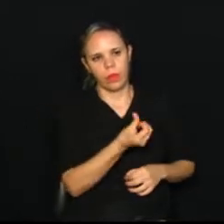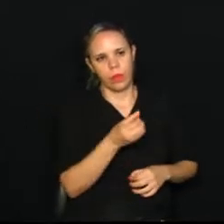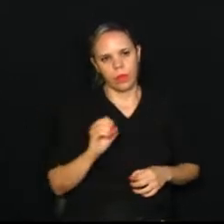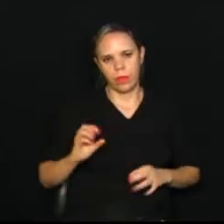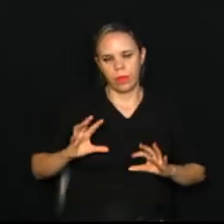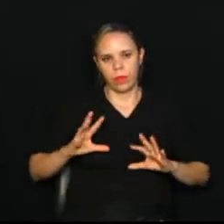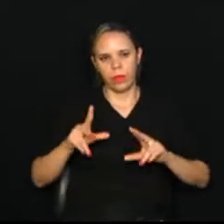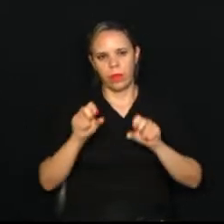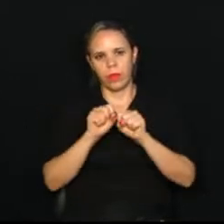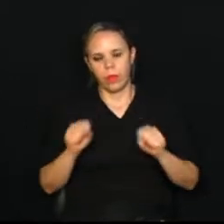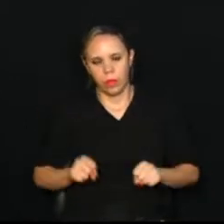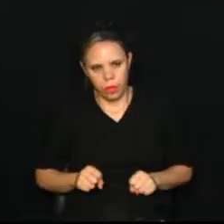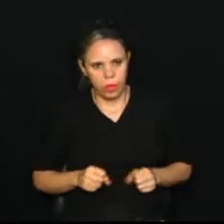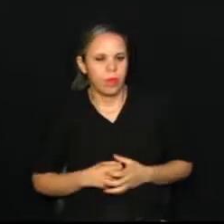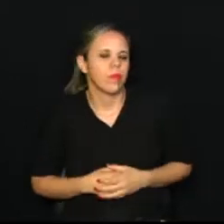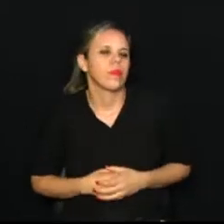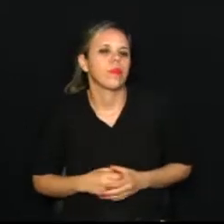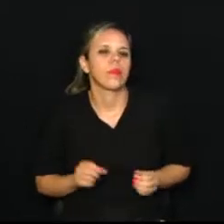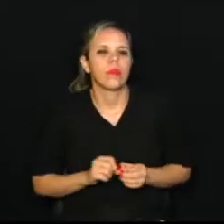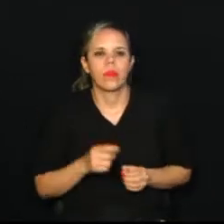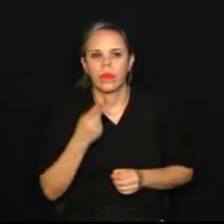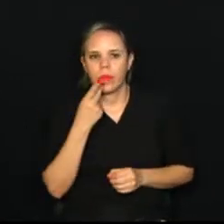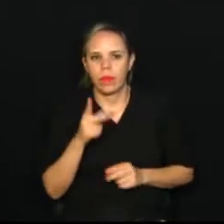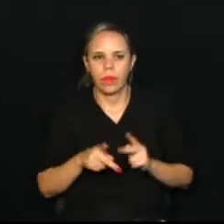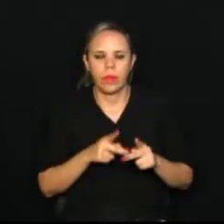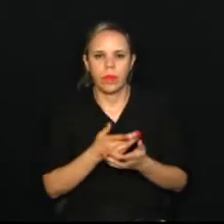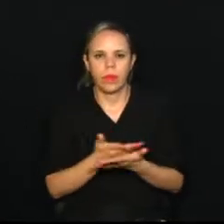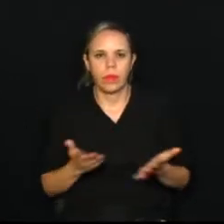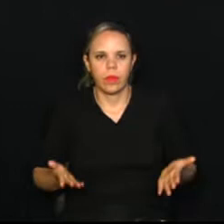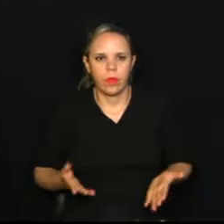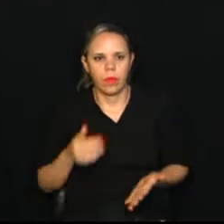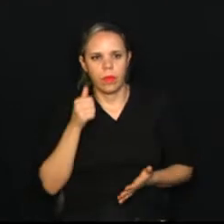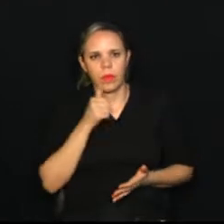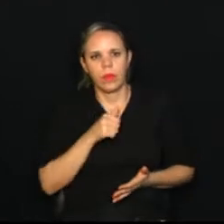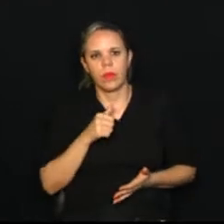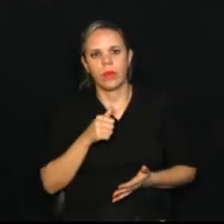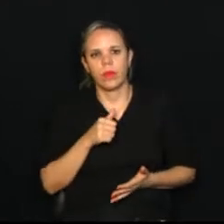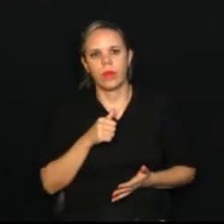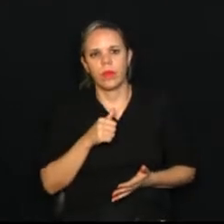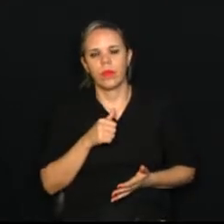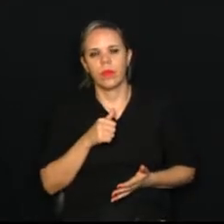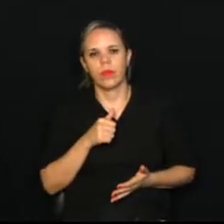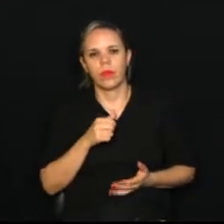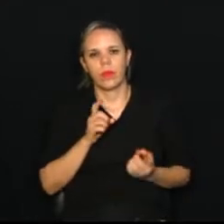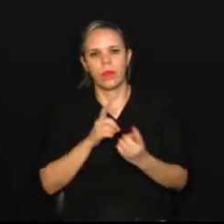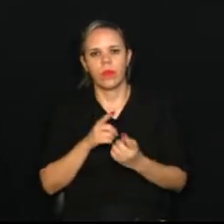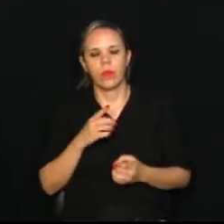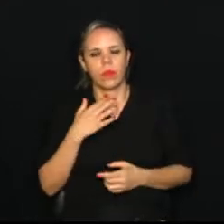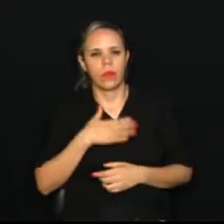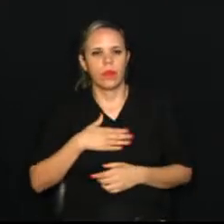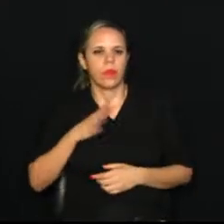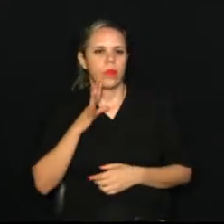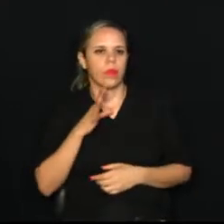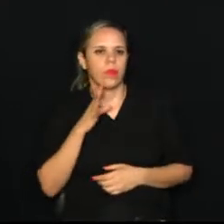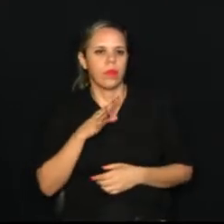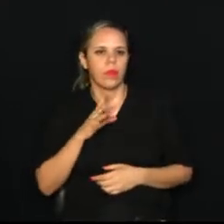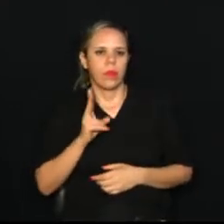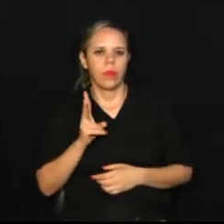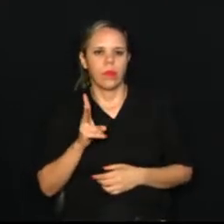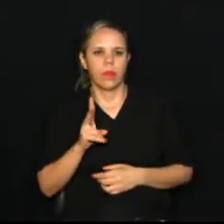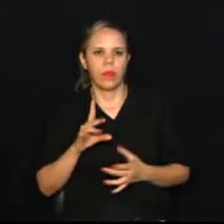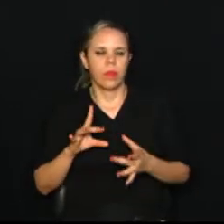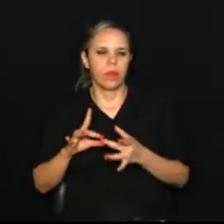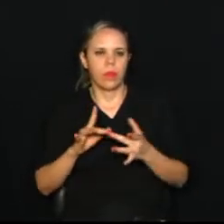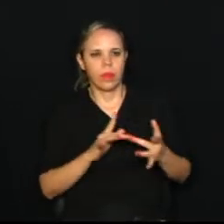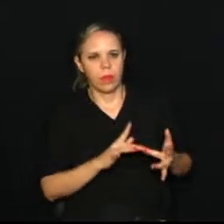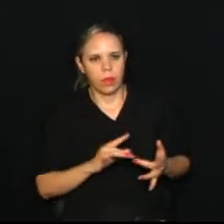esse sistema que a gente fala com aquelas senhoras simpáticas que nos atendem, etc., estão todas